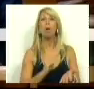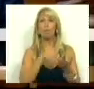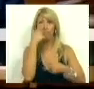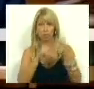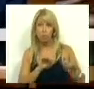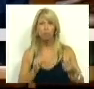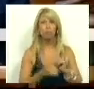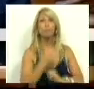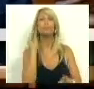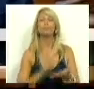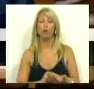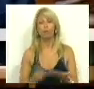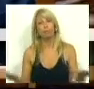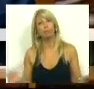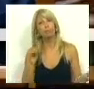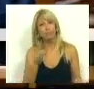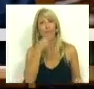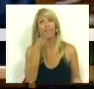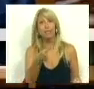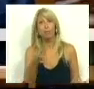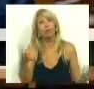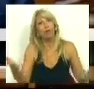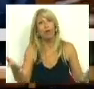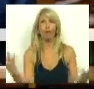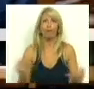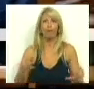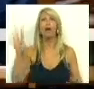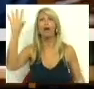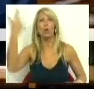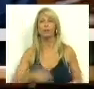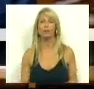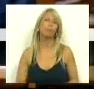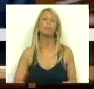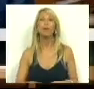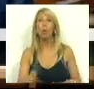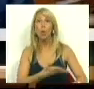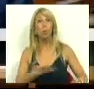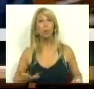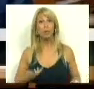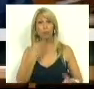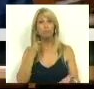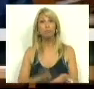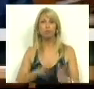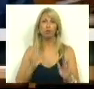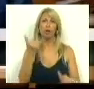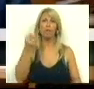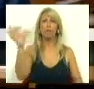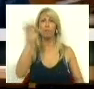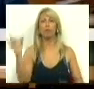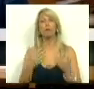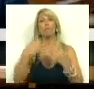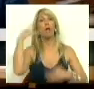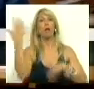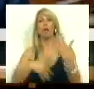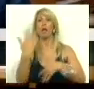portugueses. E se assim dissemos, assim está a acontecer. O desemprego real já ultrapassou os 20% e